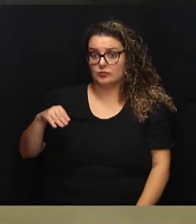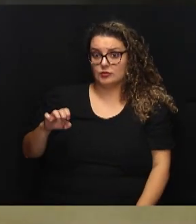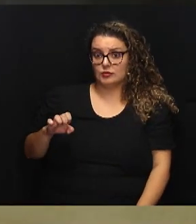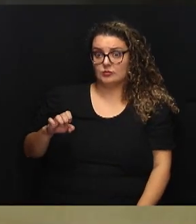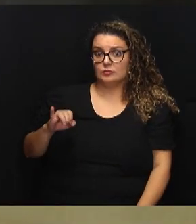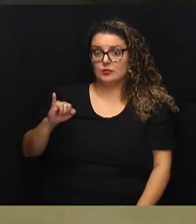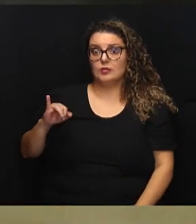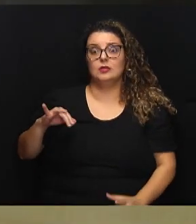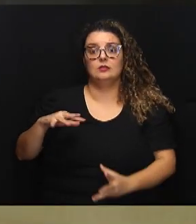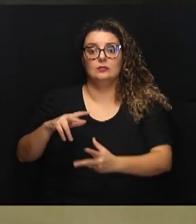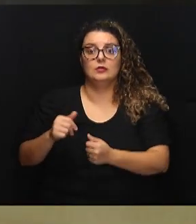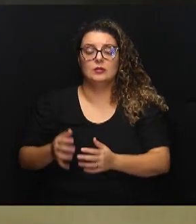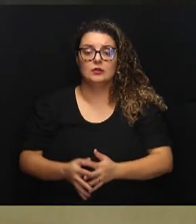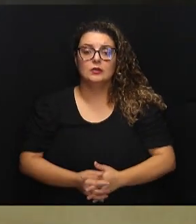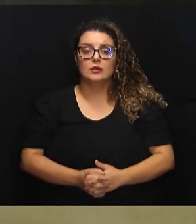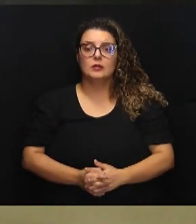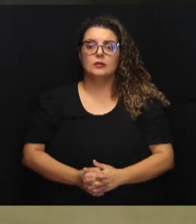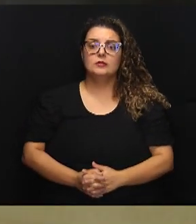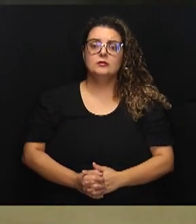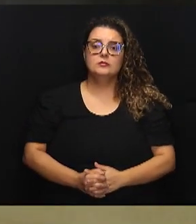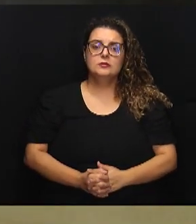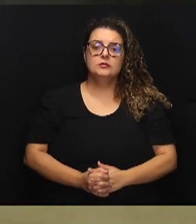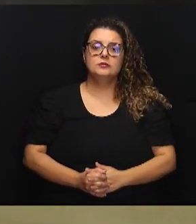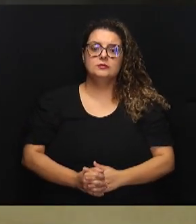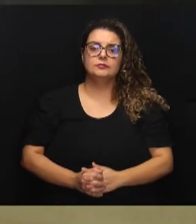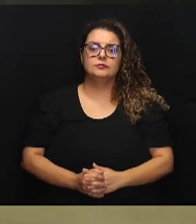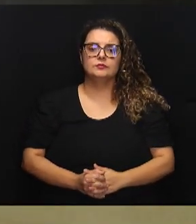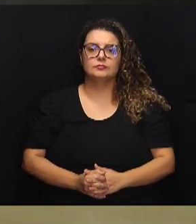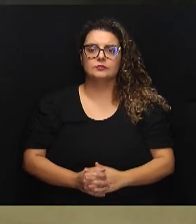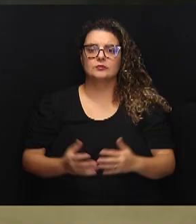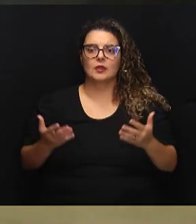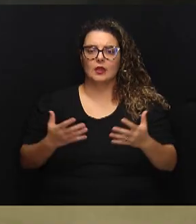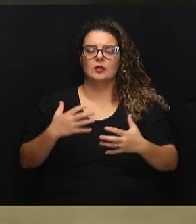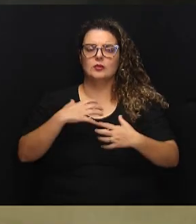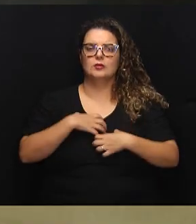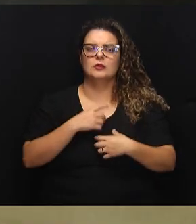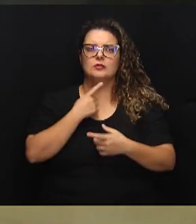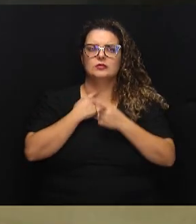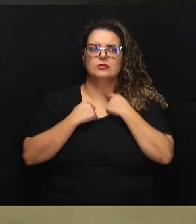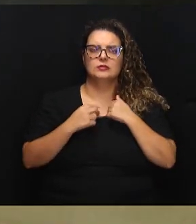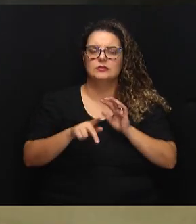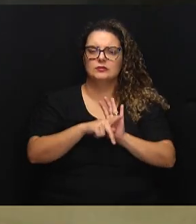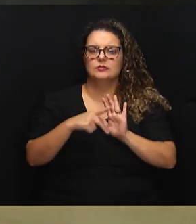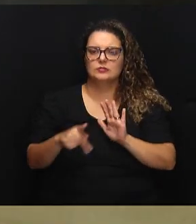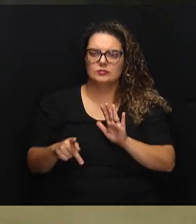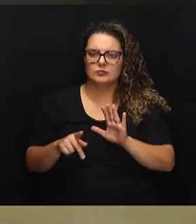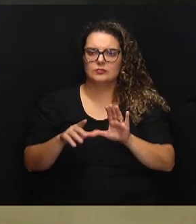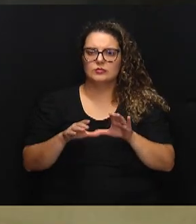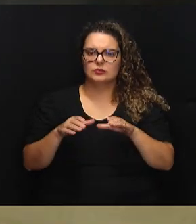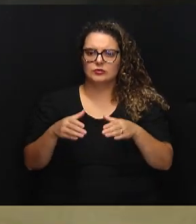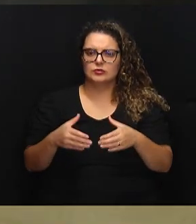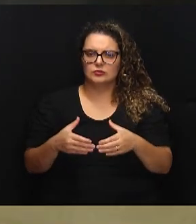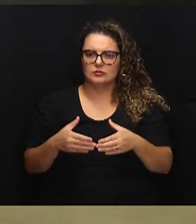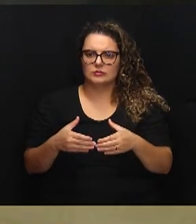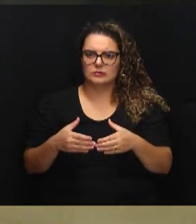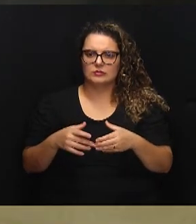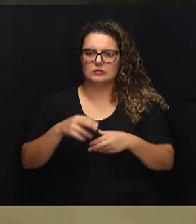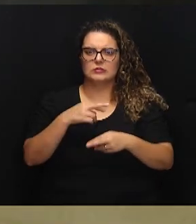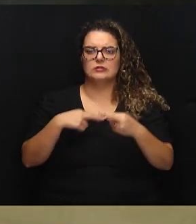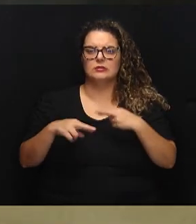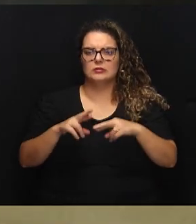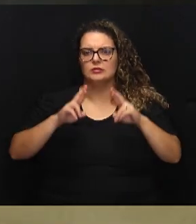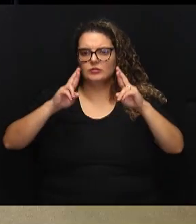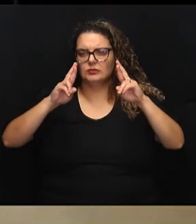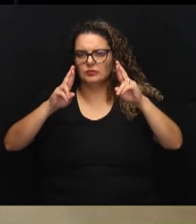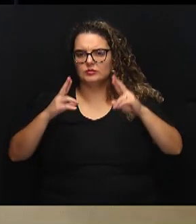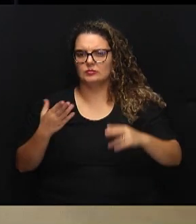time internacional, né. Agora, o desejo de pertencimento de um grupo tem a ver com a torcida?